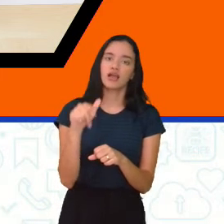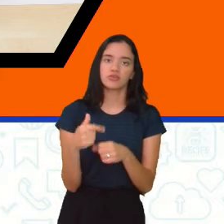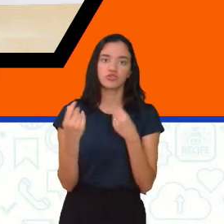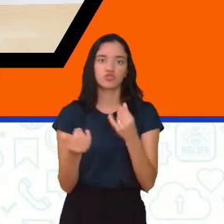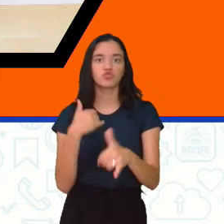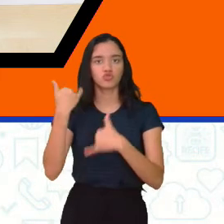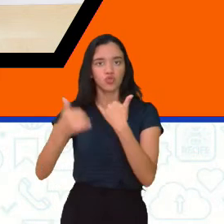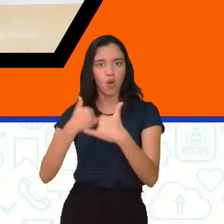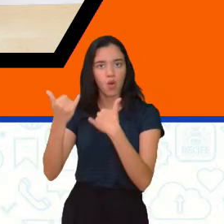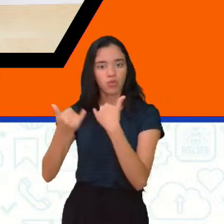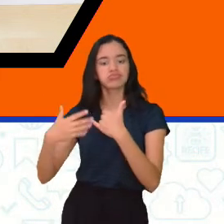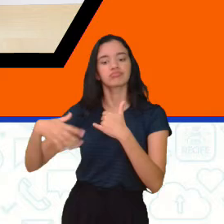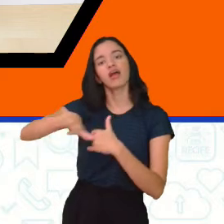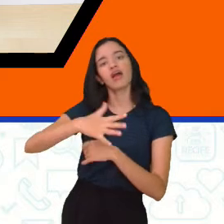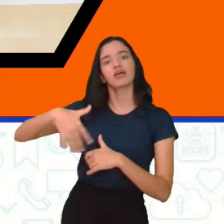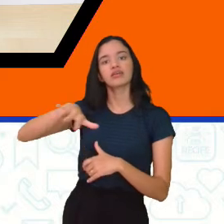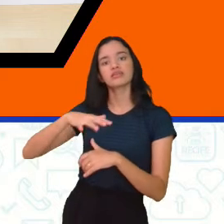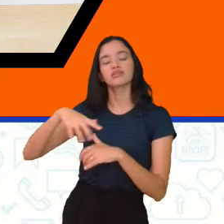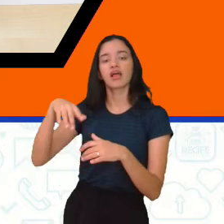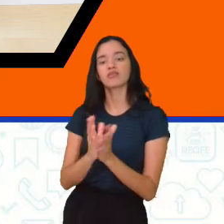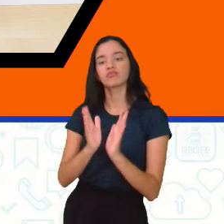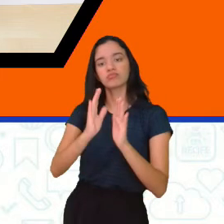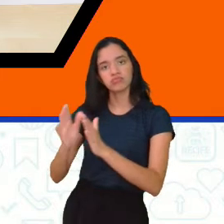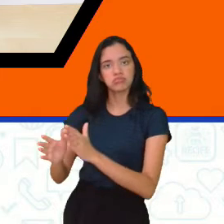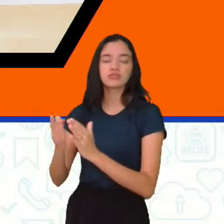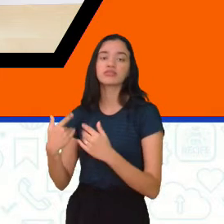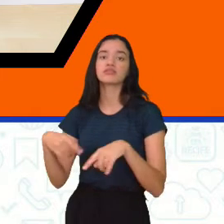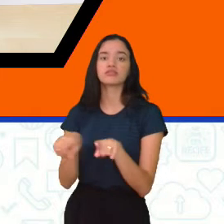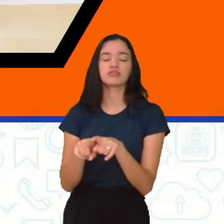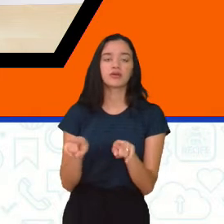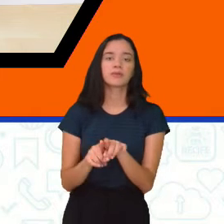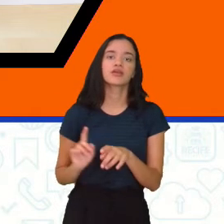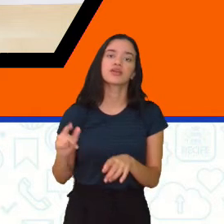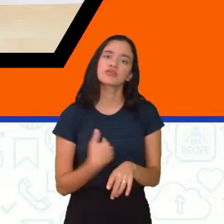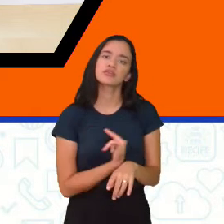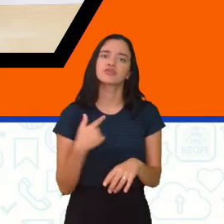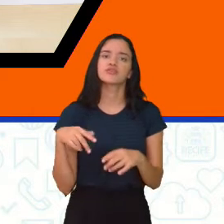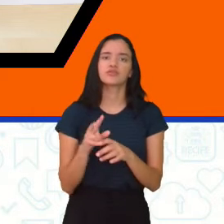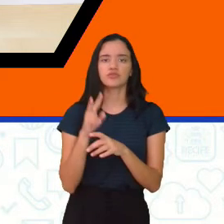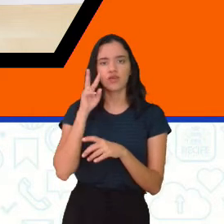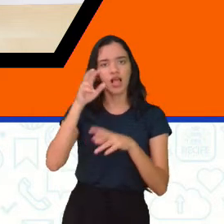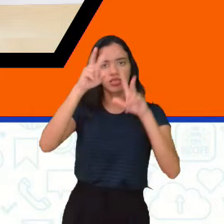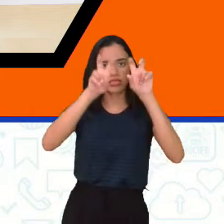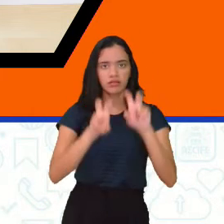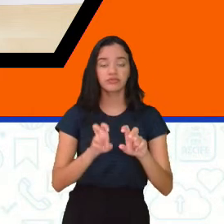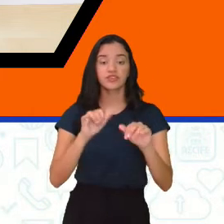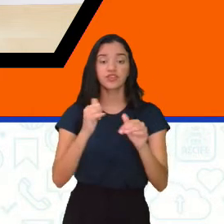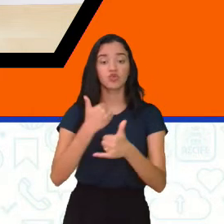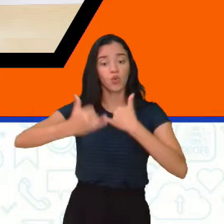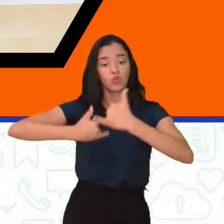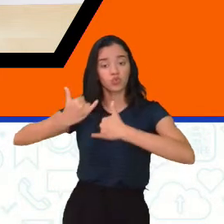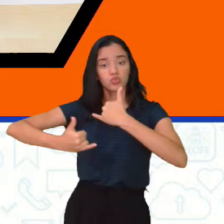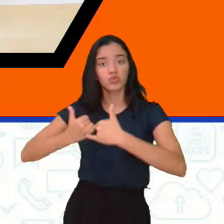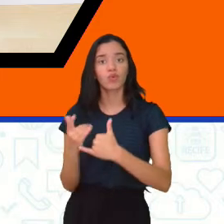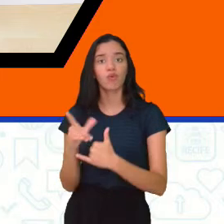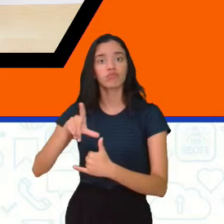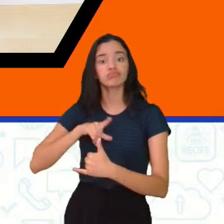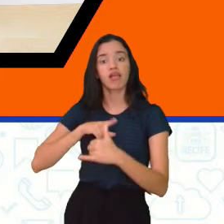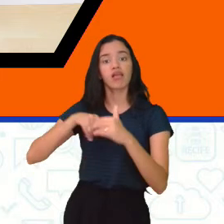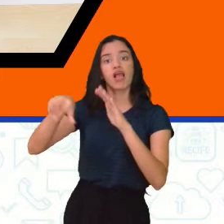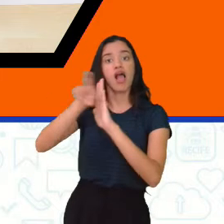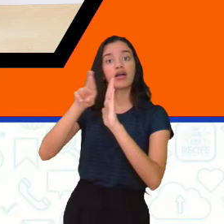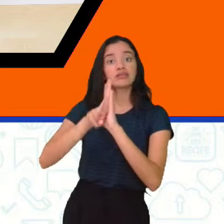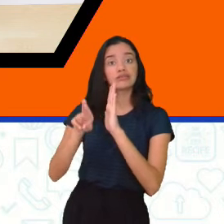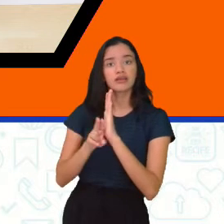os jogos de uma forma geral, né, e suas classificações, e também a gente viu a definição. O jogo ele tem as